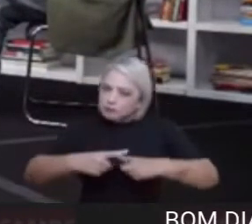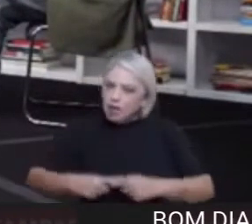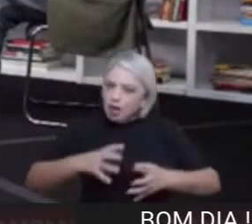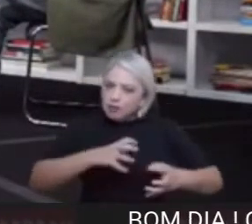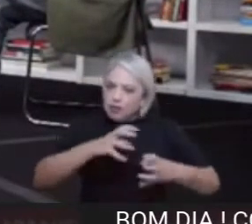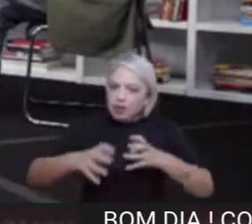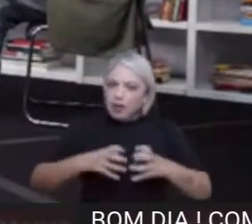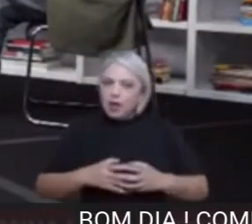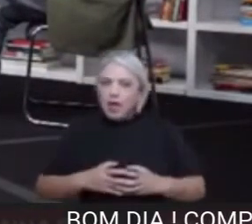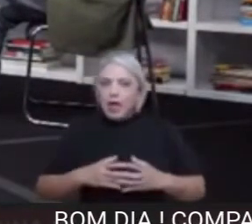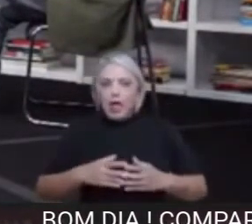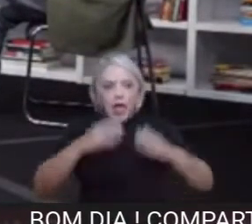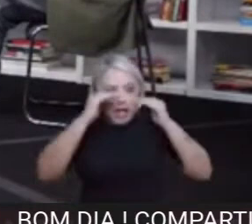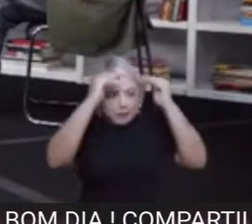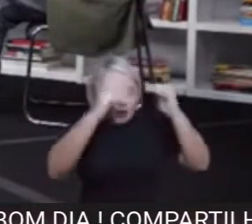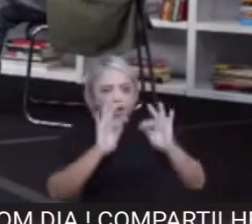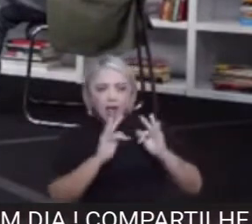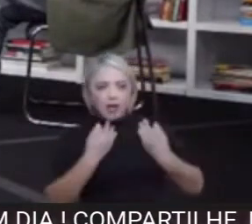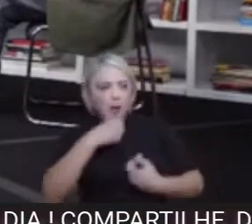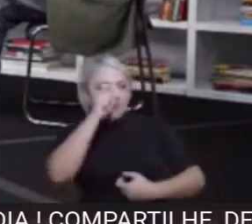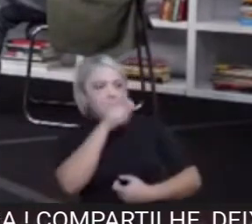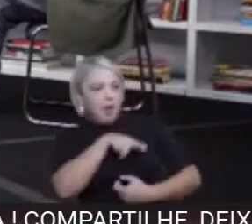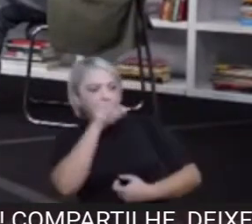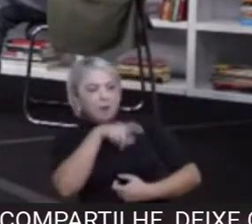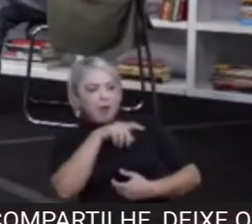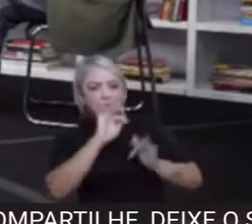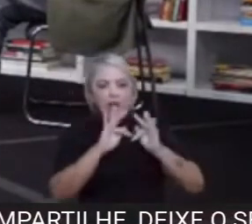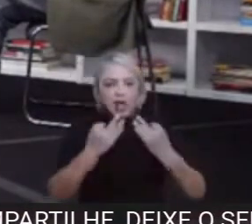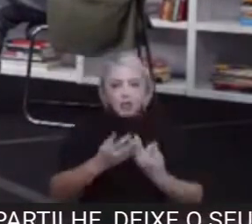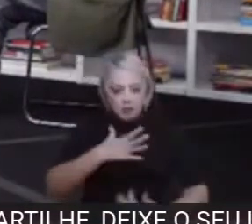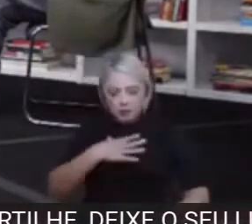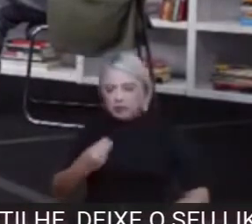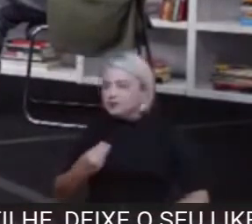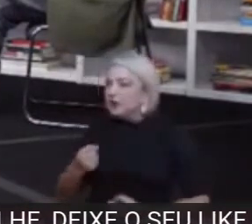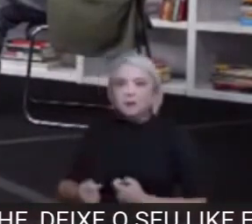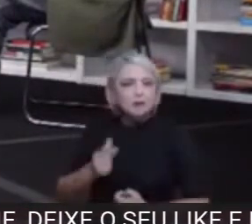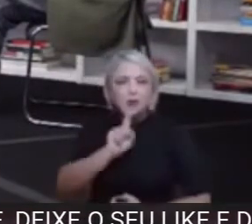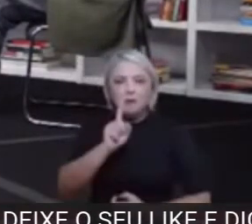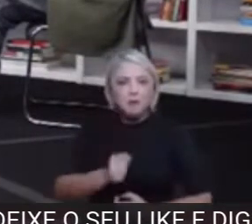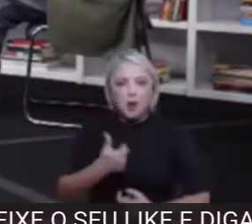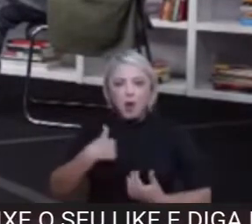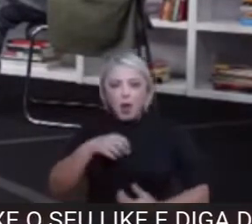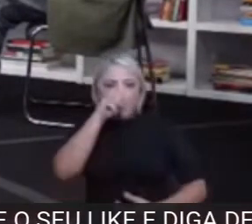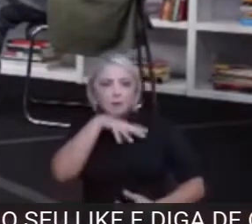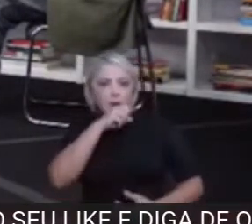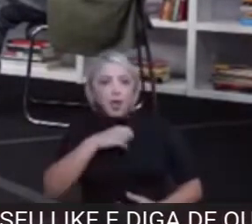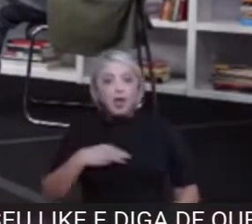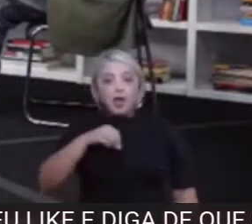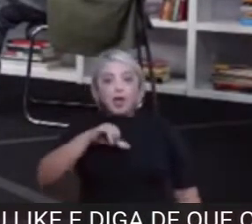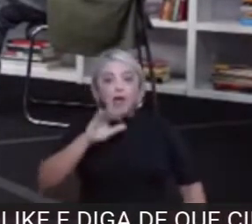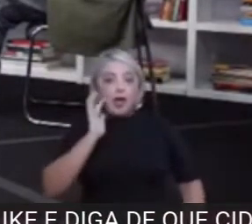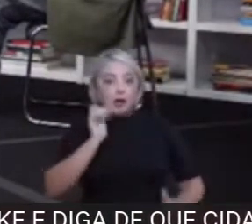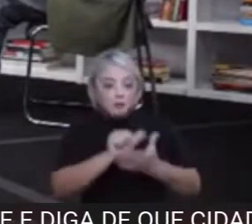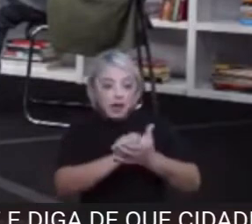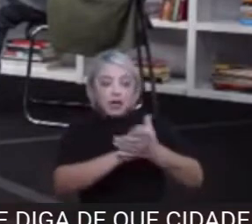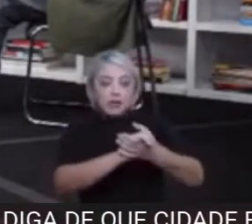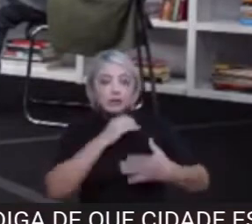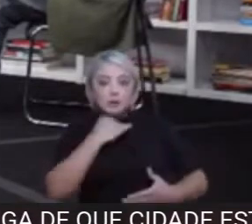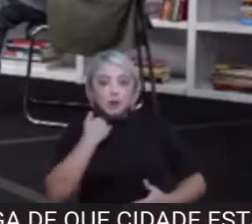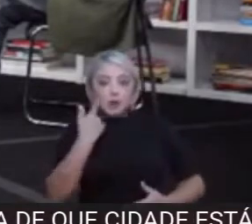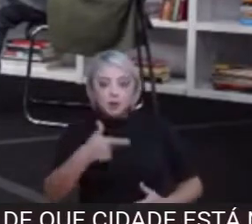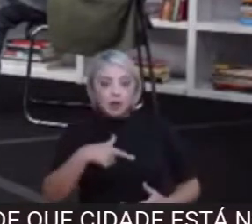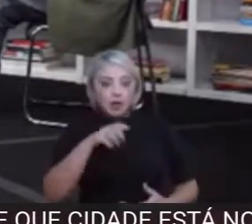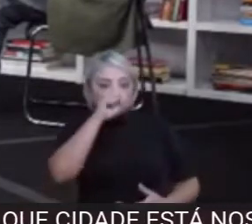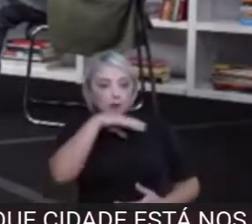foram poucas, as ofensas aos meus filhos não foram poucas. A Marisa morreu por causa disso. Foi isso que